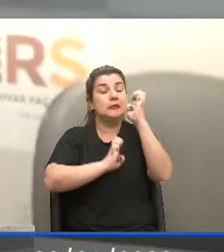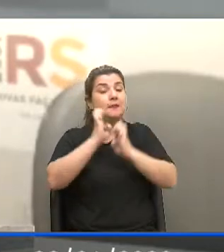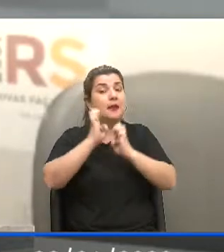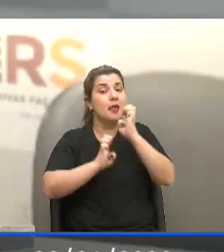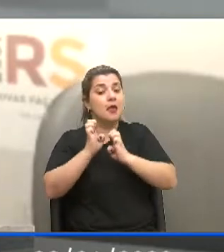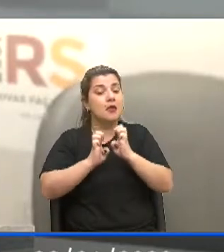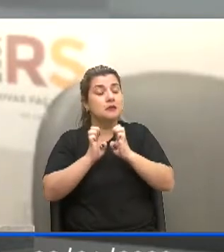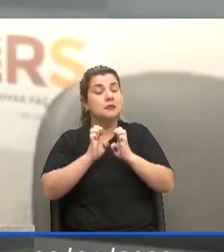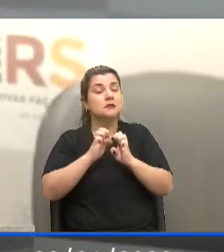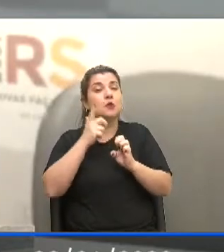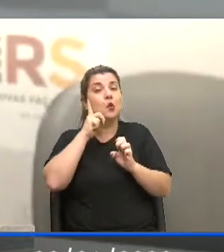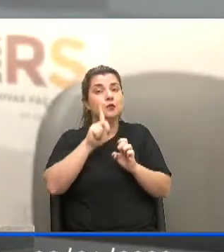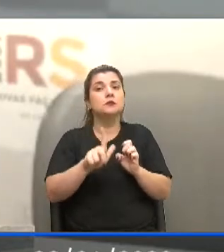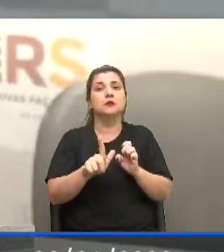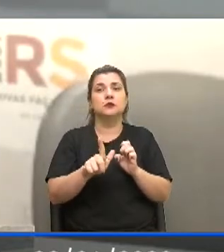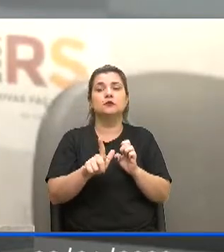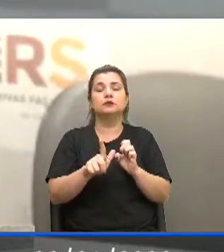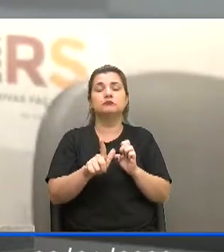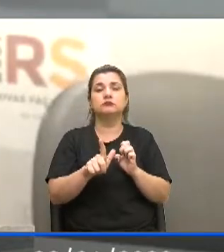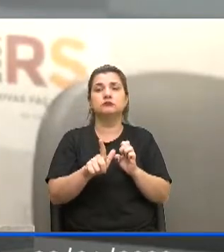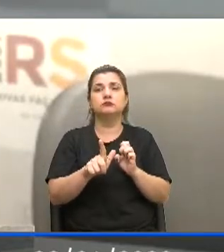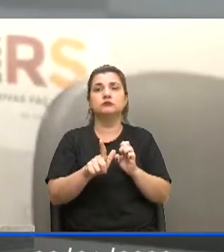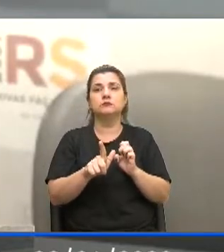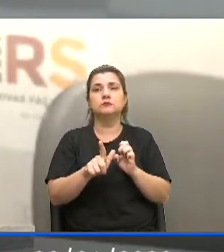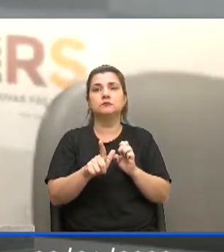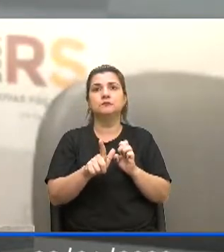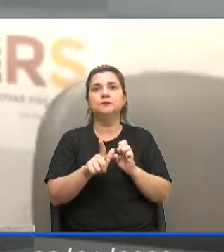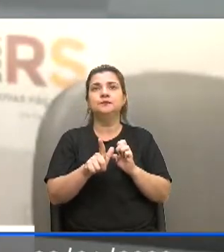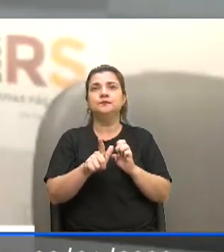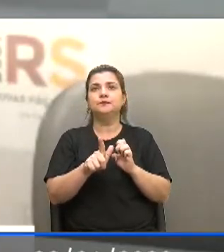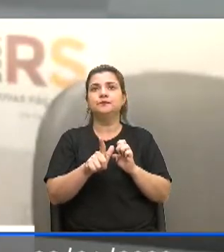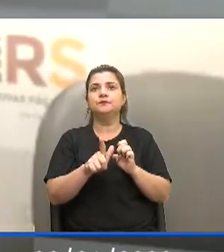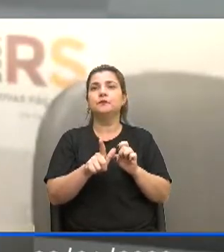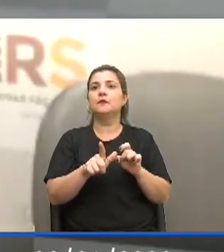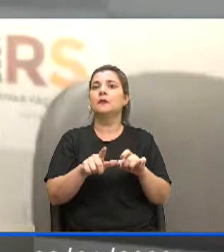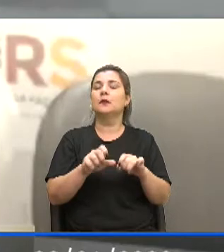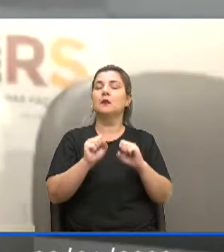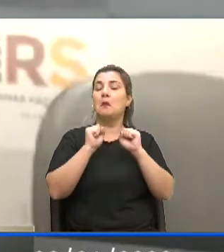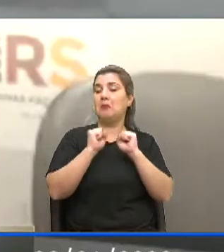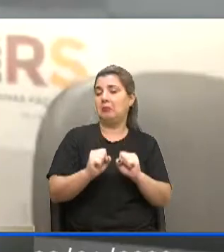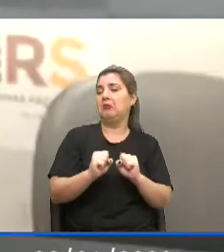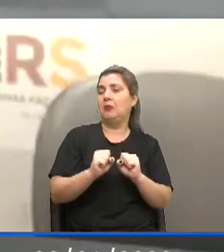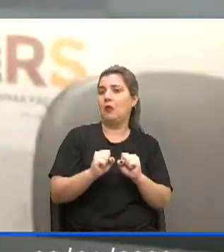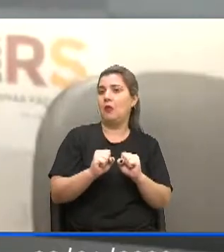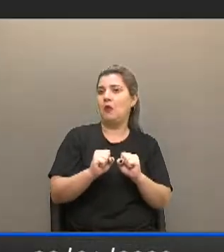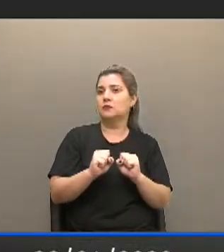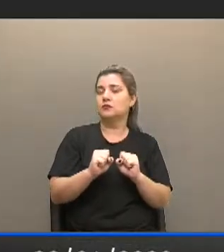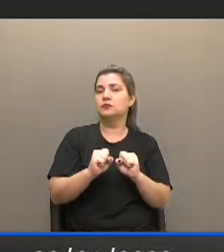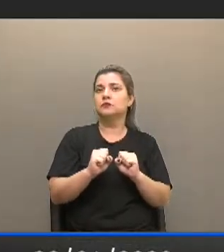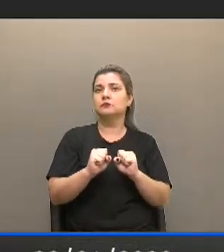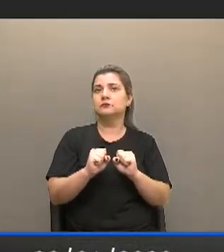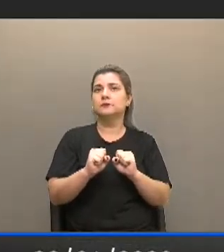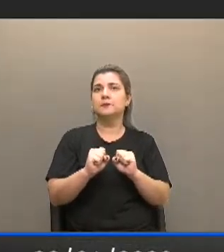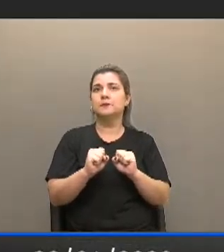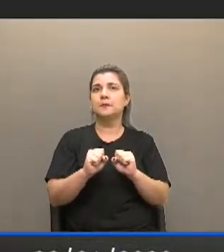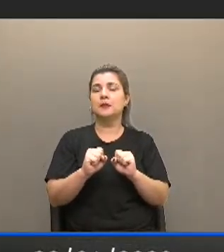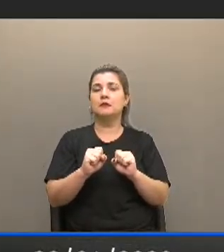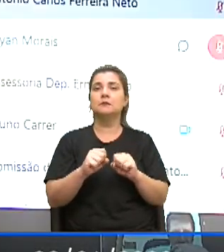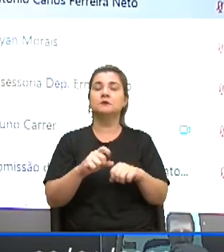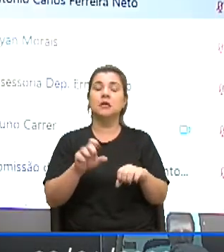de certa forma, se autogerir e possam... O nosso grande objetivo é que as empresas